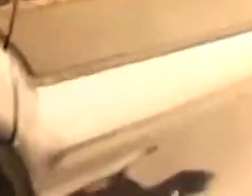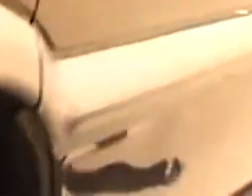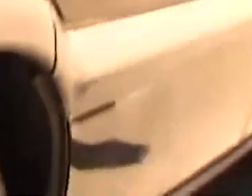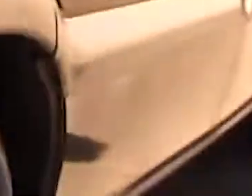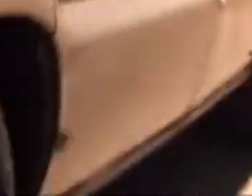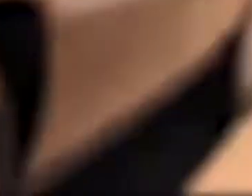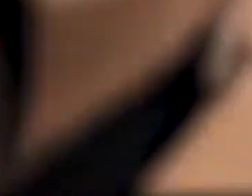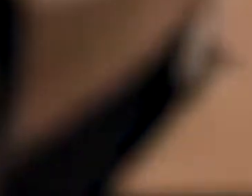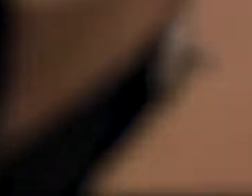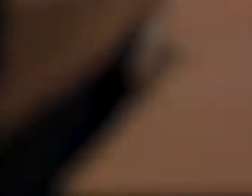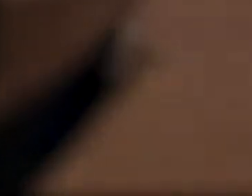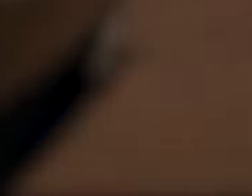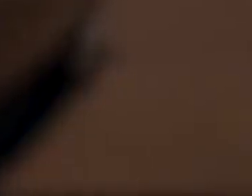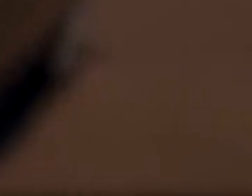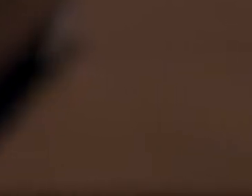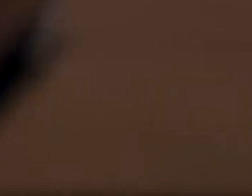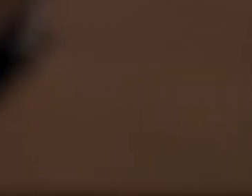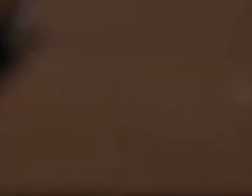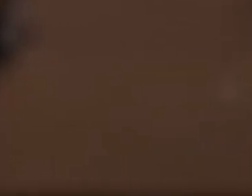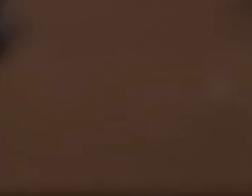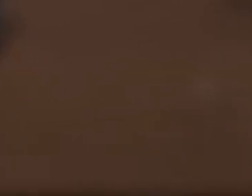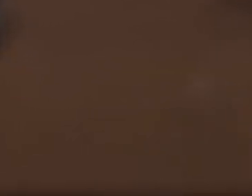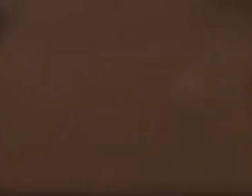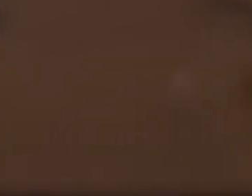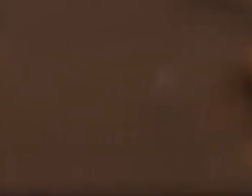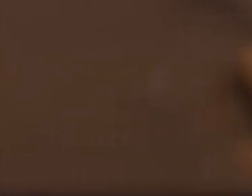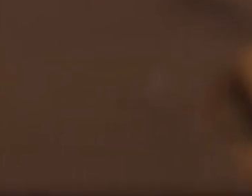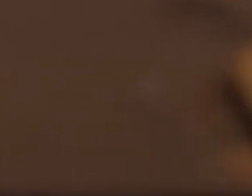caminho com segurança.